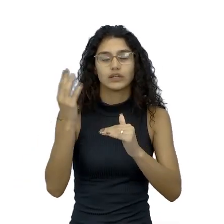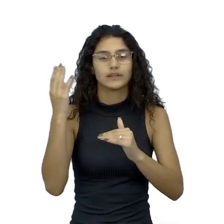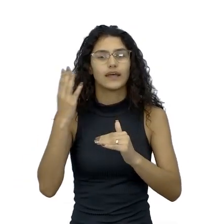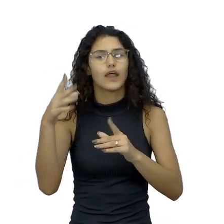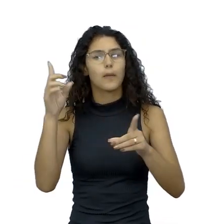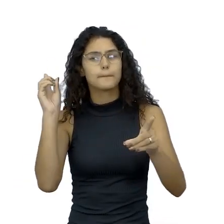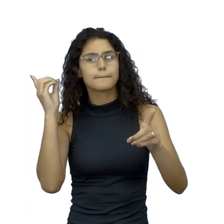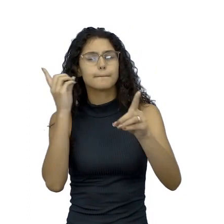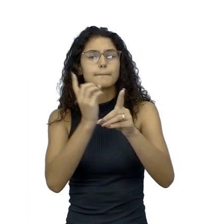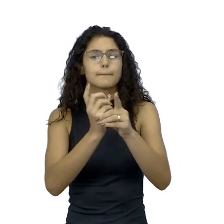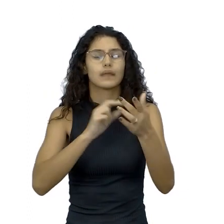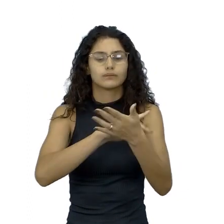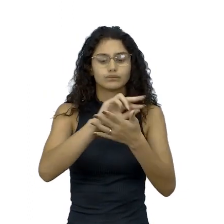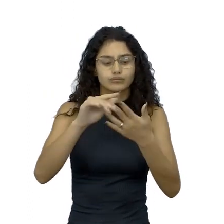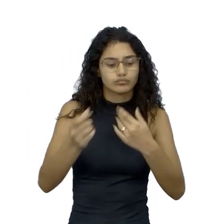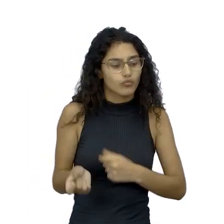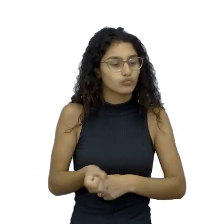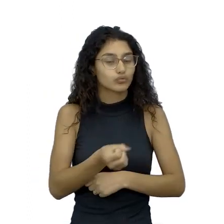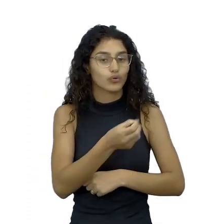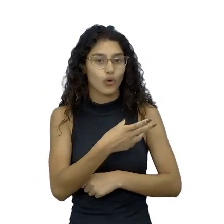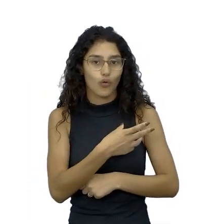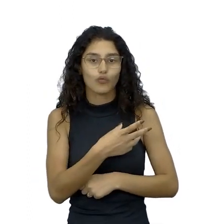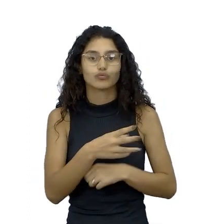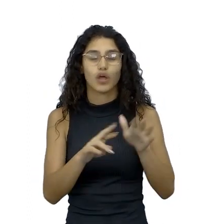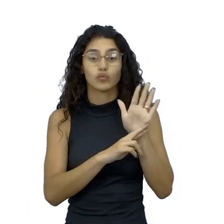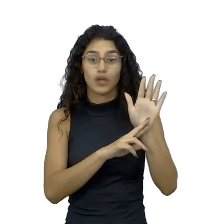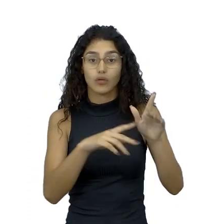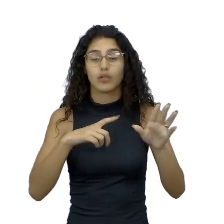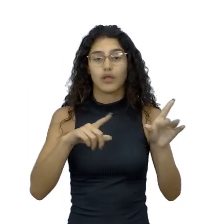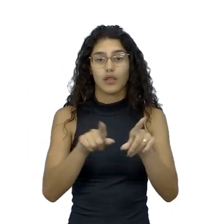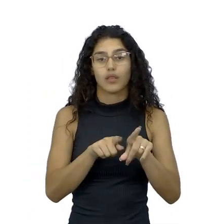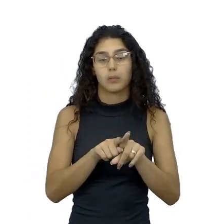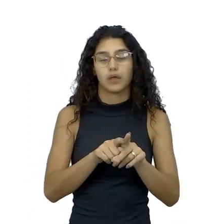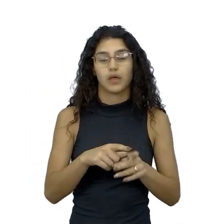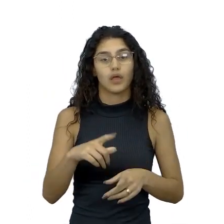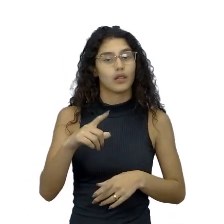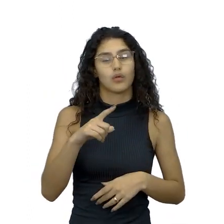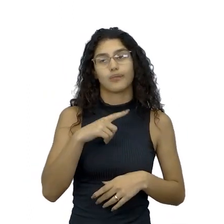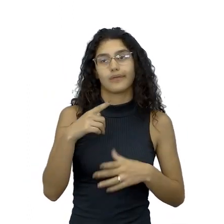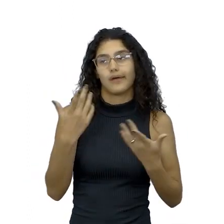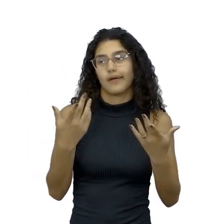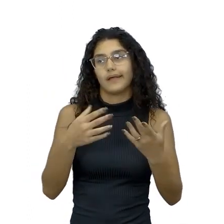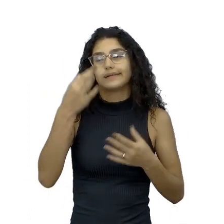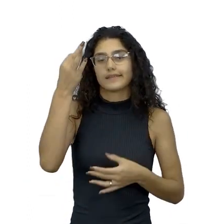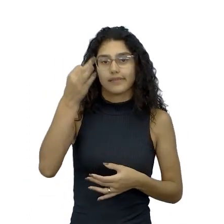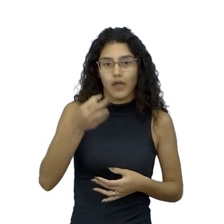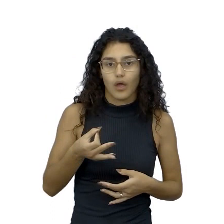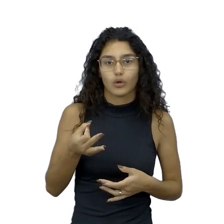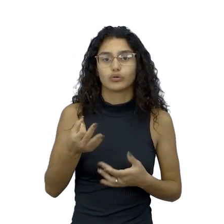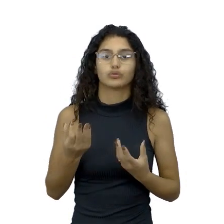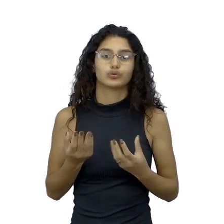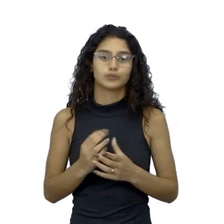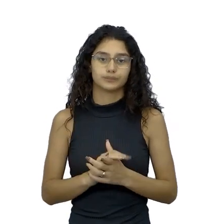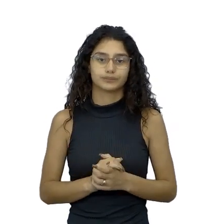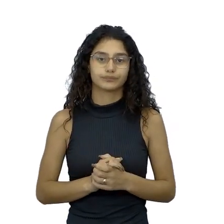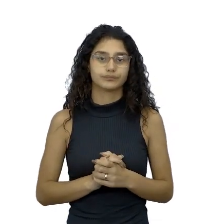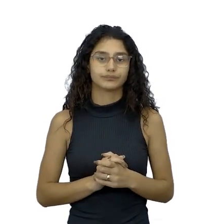novas coisas, refutando alguma coisa que não está ali exatamente correta, vamos